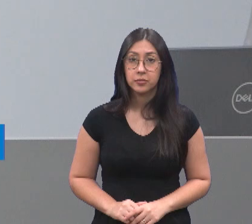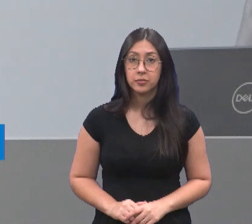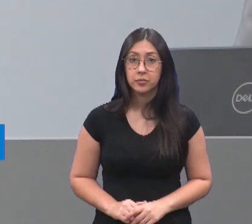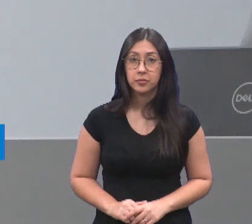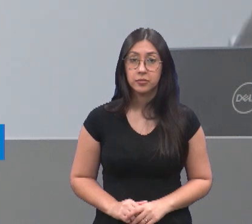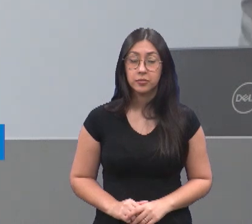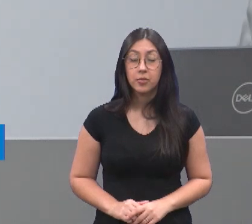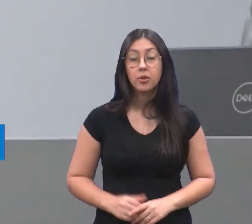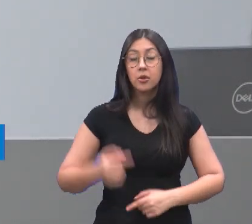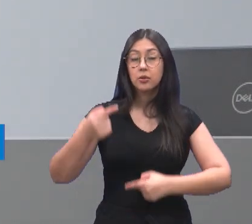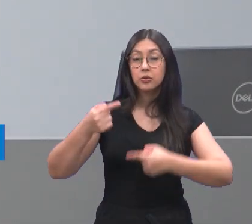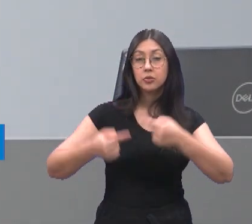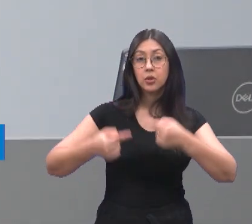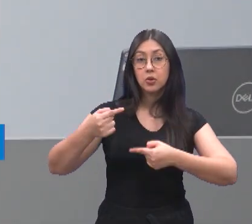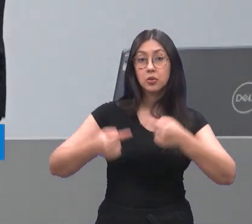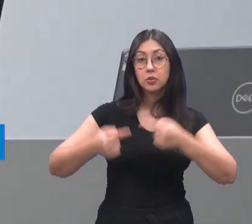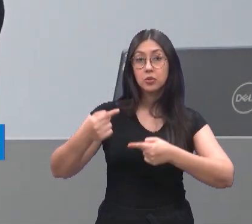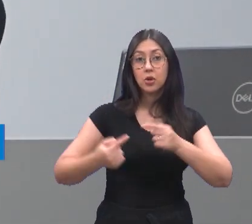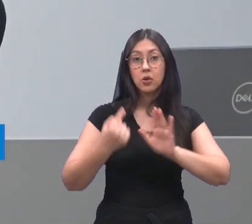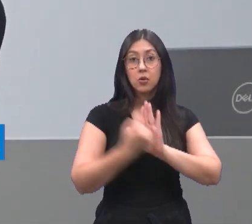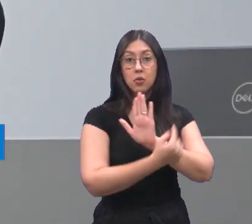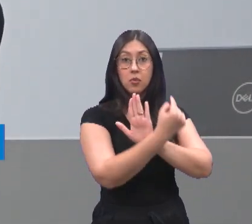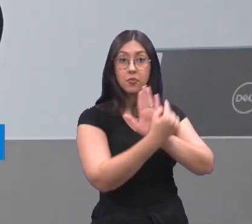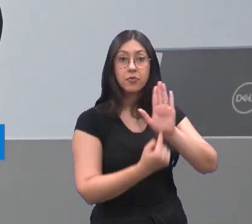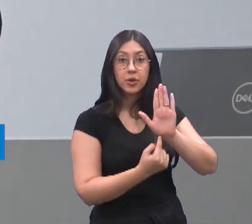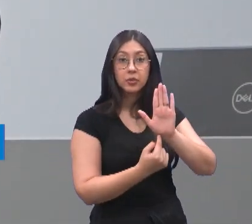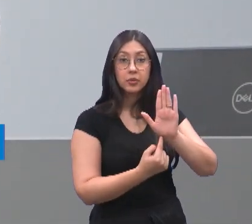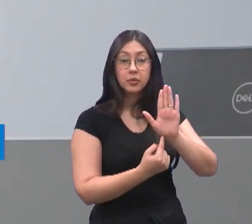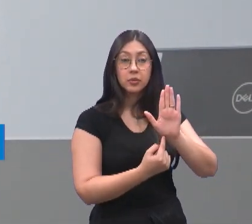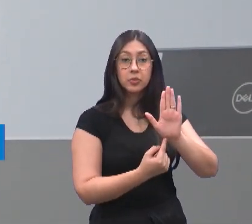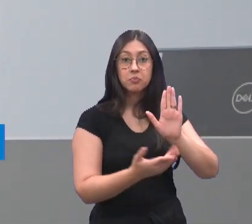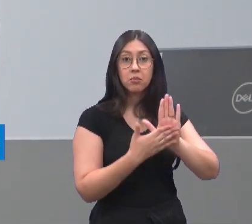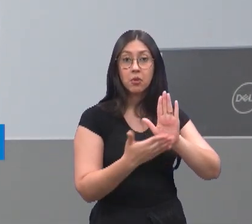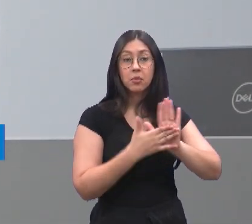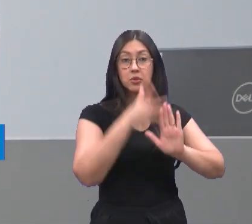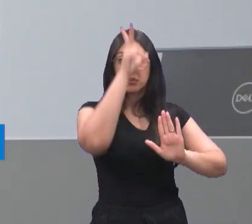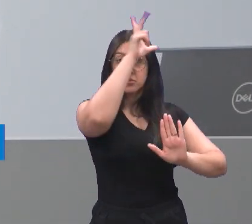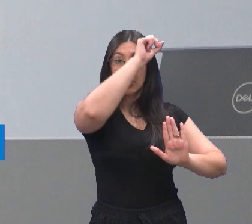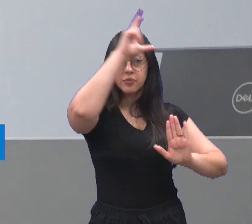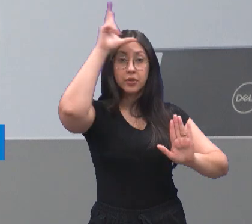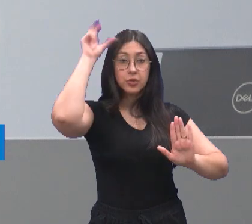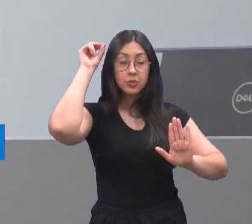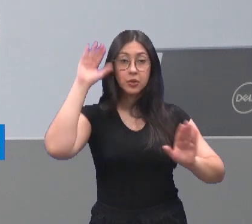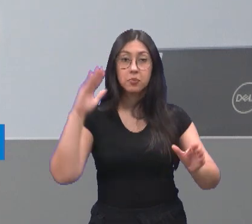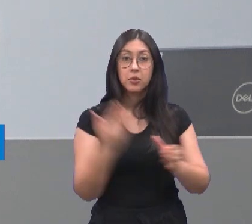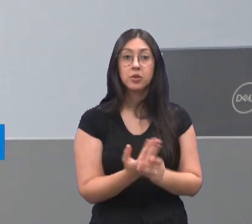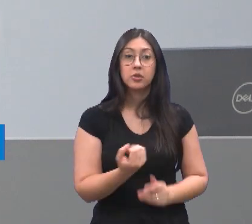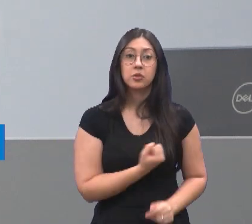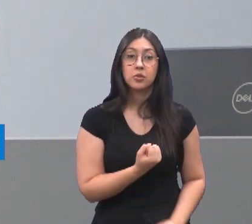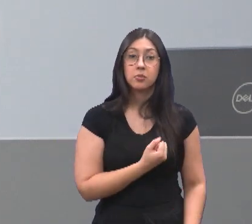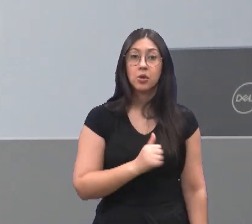Em discussão, o veto total aposto pelo Poder Executivo ao processo número